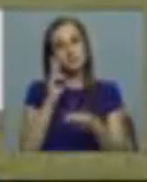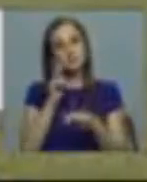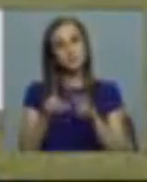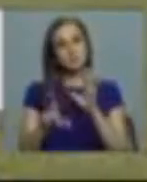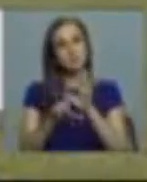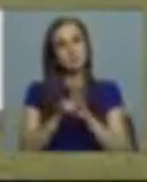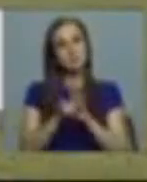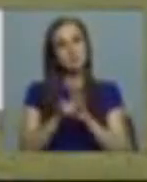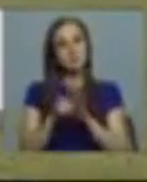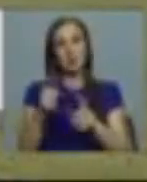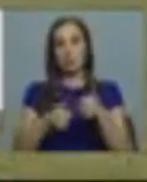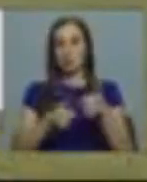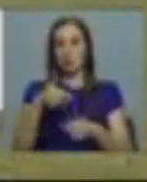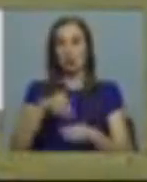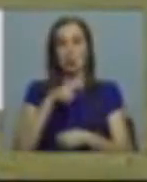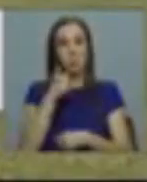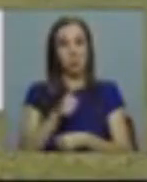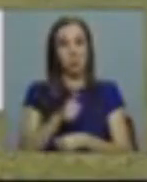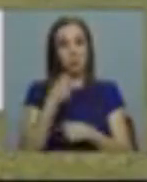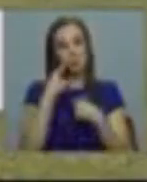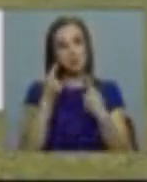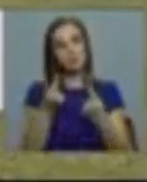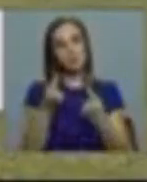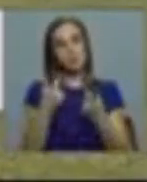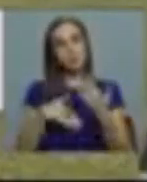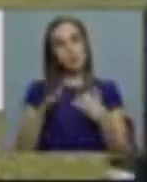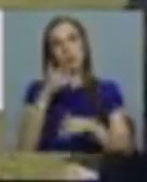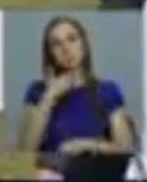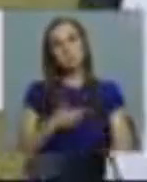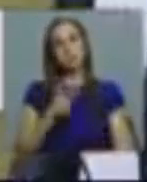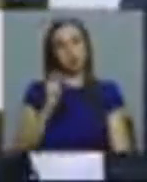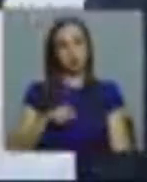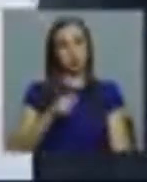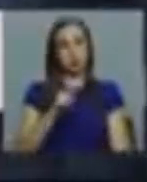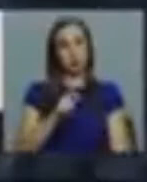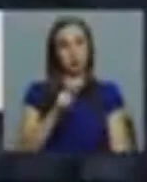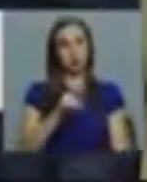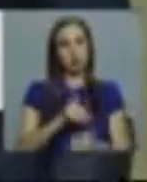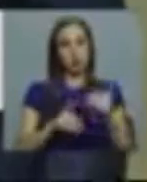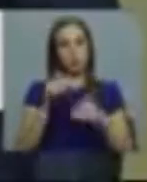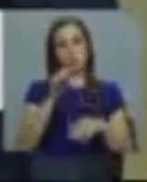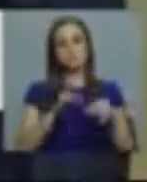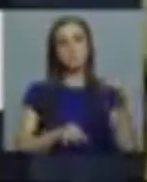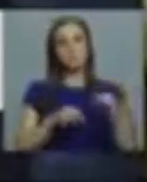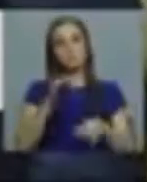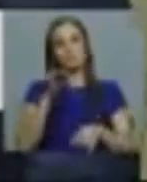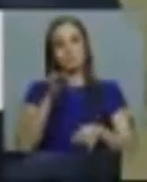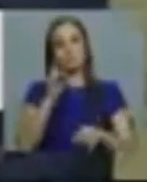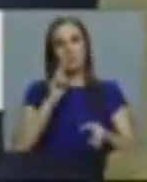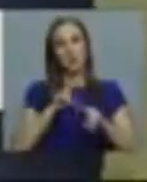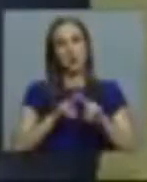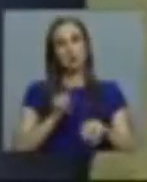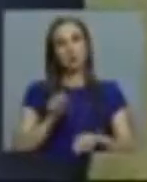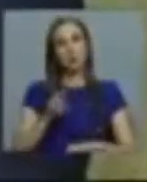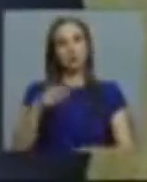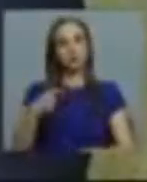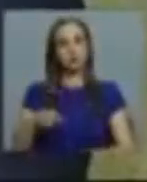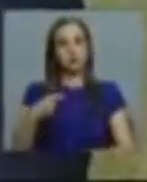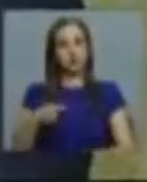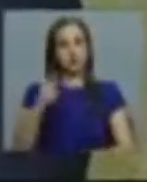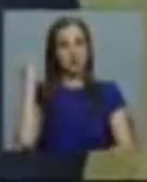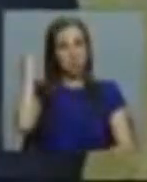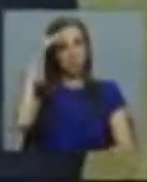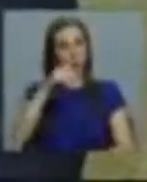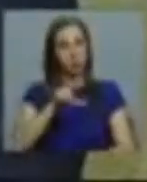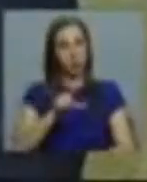está inelegível. Fica a mensagem de um dos mais experientes juízes do Supremo Tribunal Federal. A prisão do ex-presidente da República, Lula